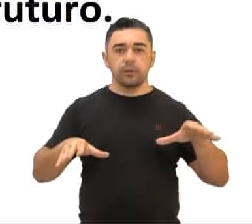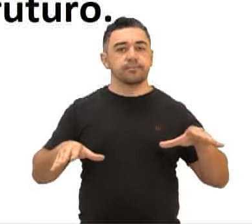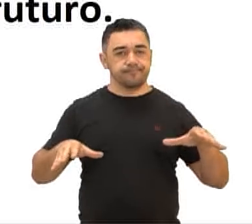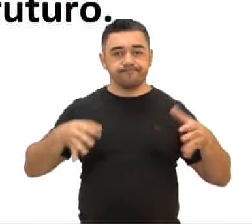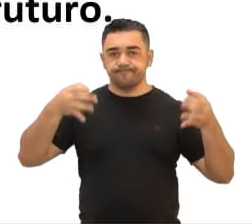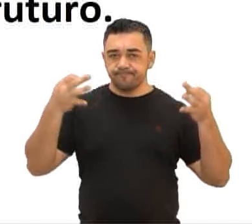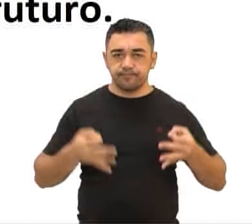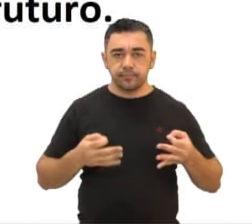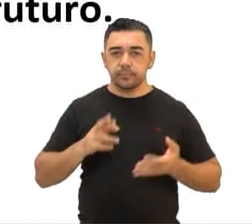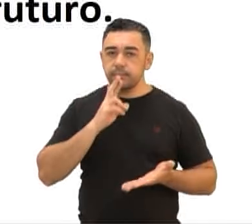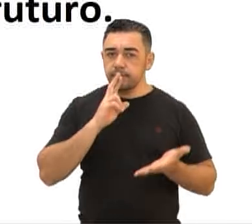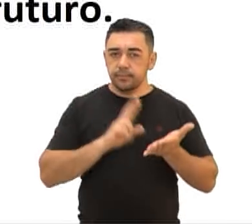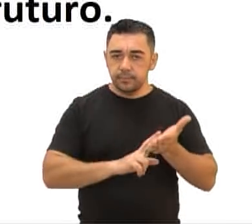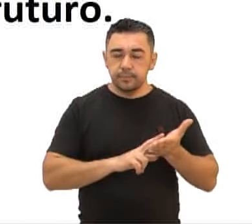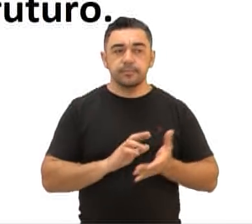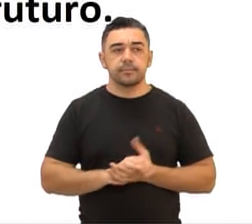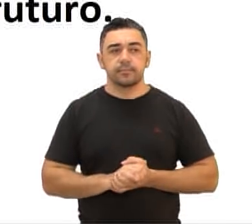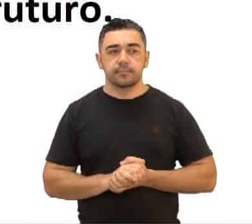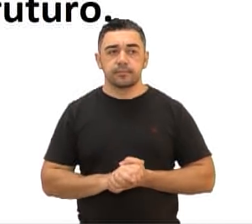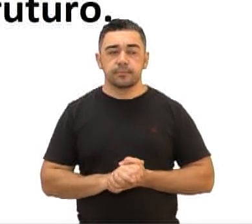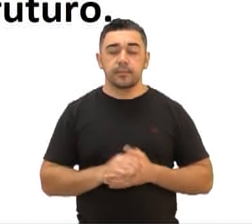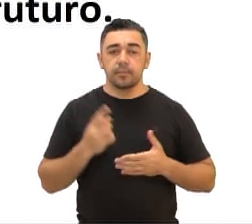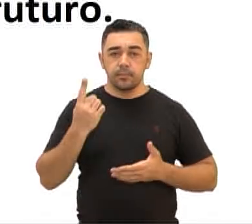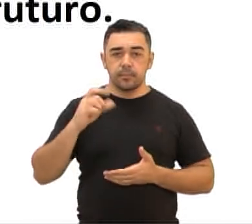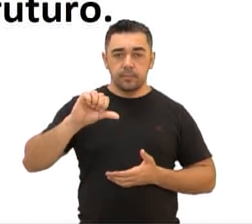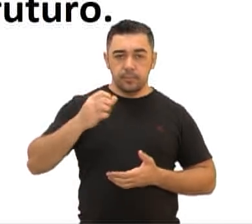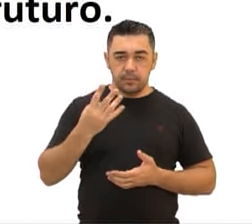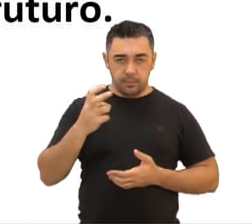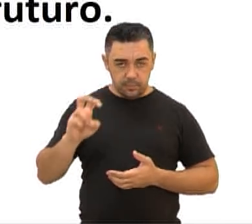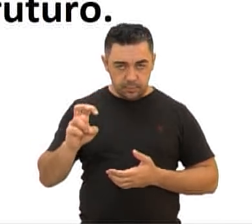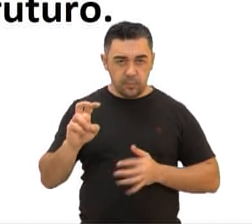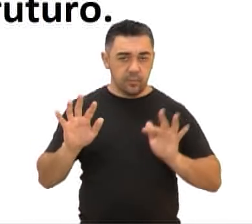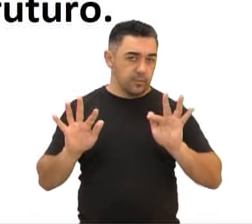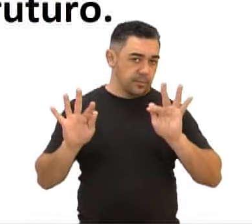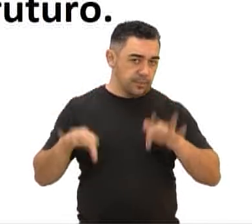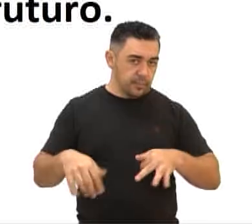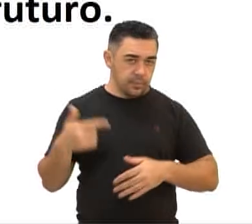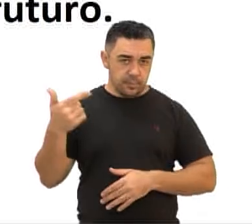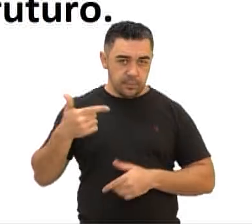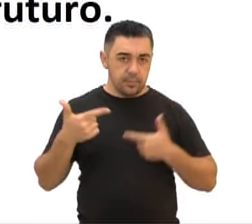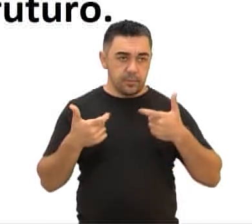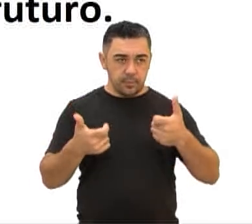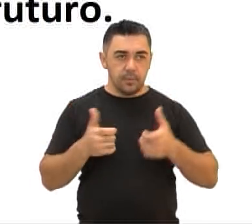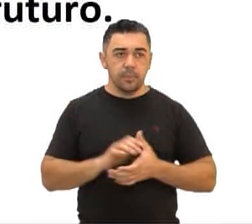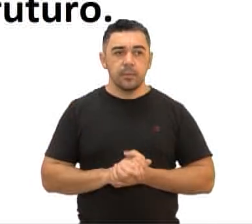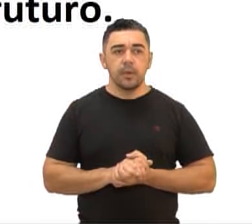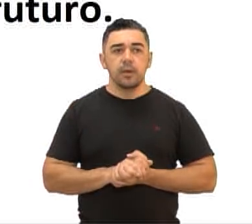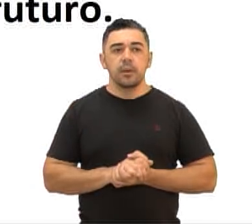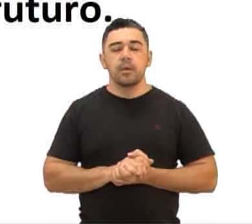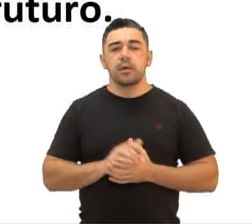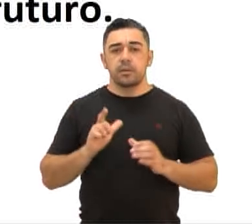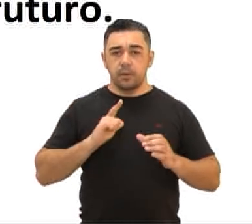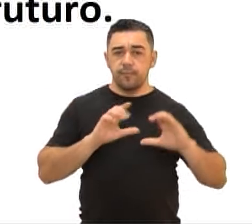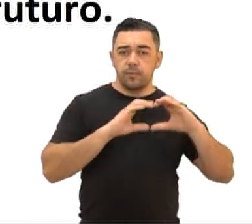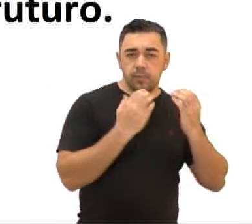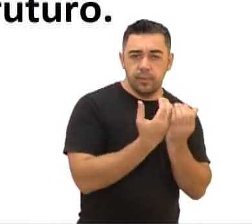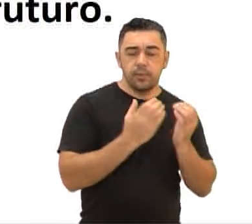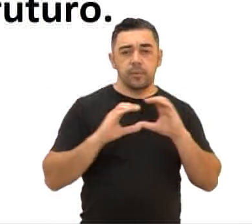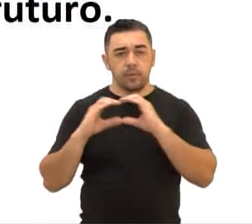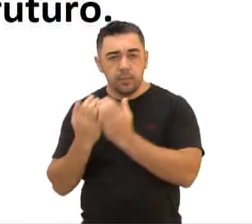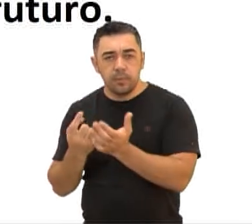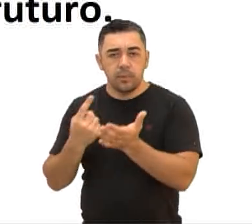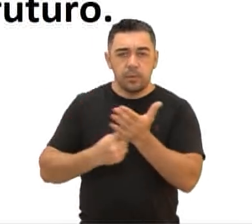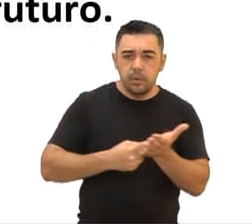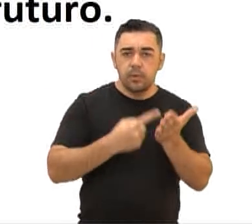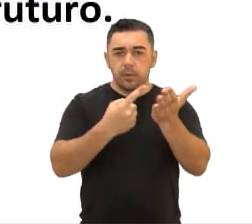certeza. Então responda as perguntas. Em 45, reta final da Segunda Guerra Mundial, conferências foram realizadas para